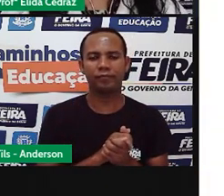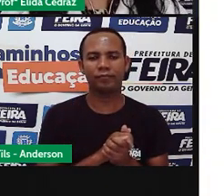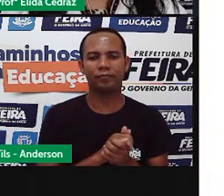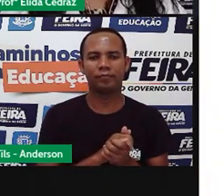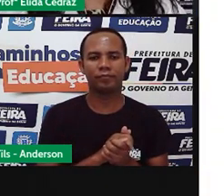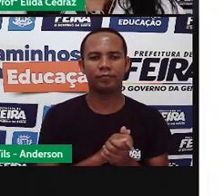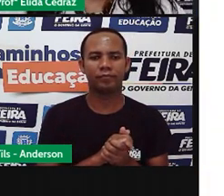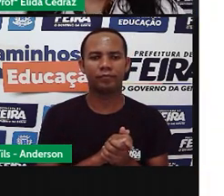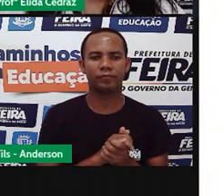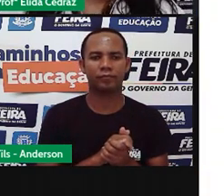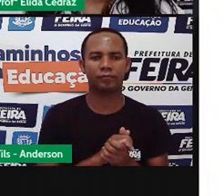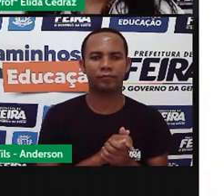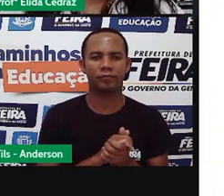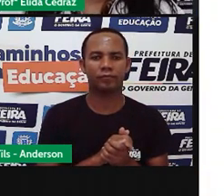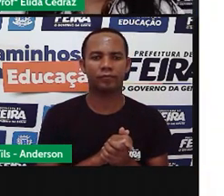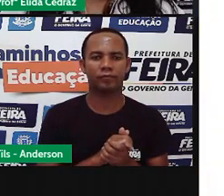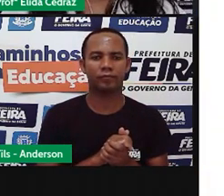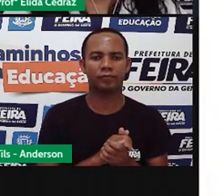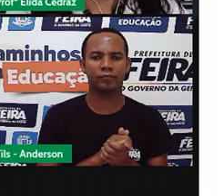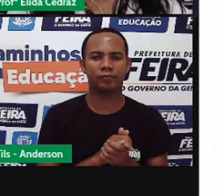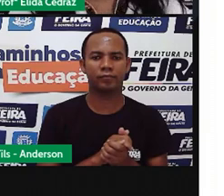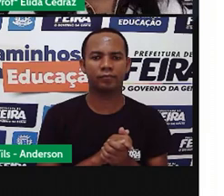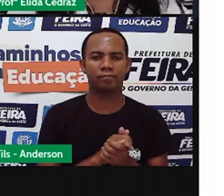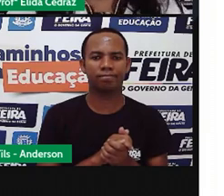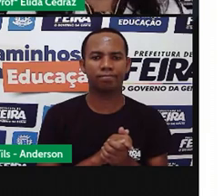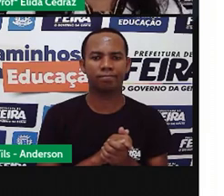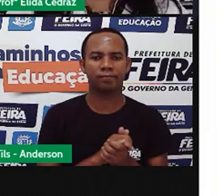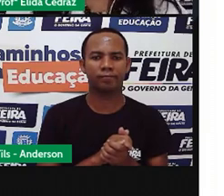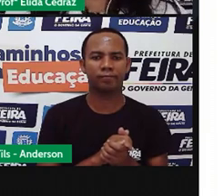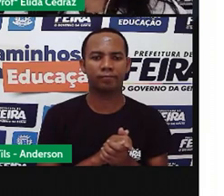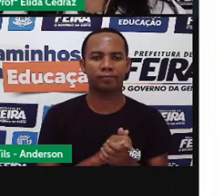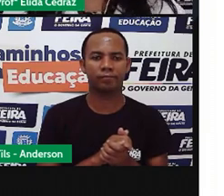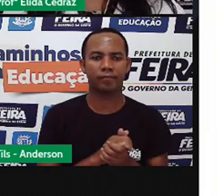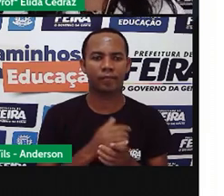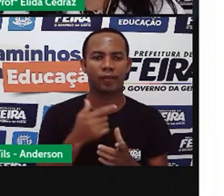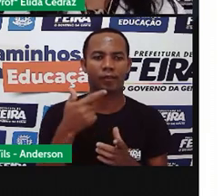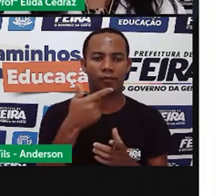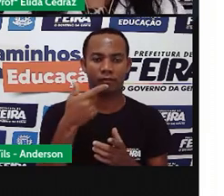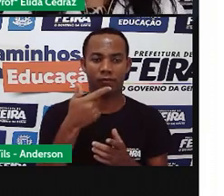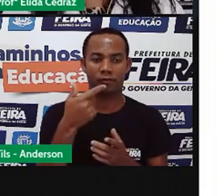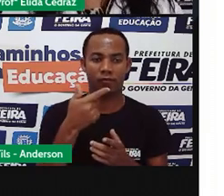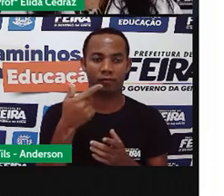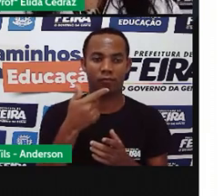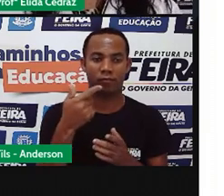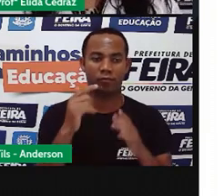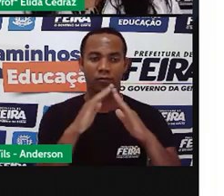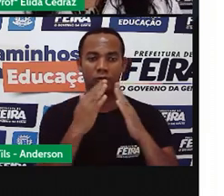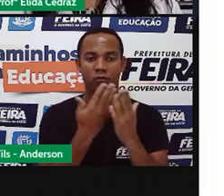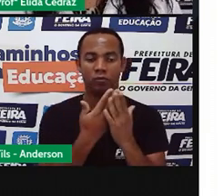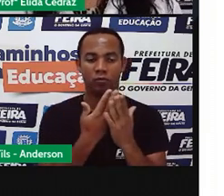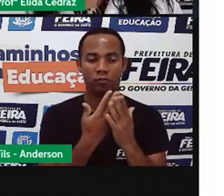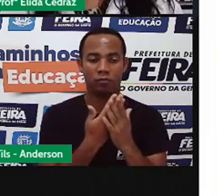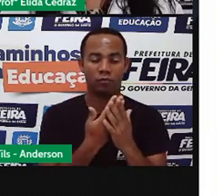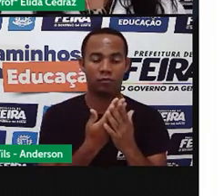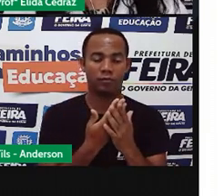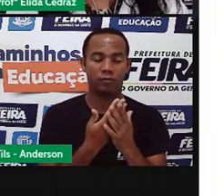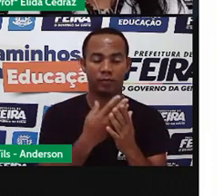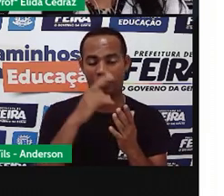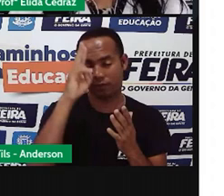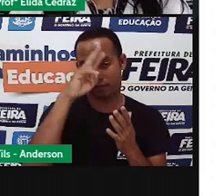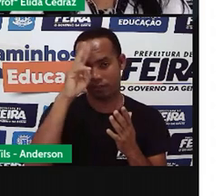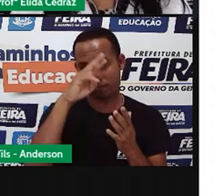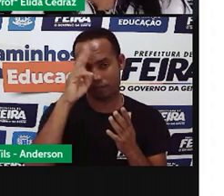as propriedades dos materiais. Nossa segunda aula, na última aula nós vimos que os materiais, eles podem